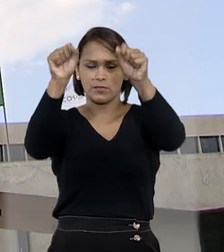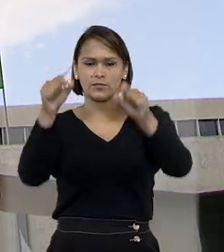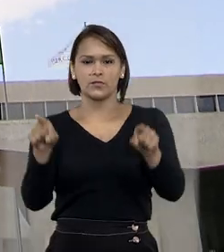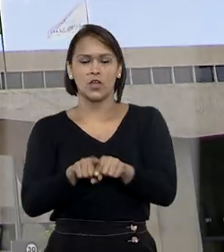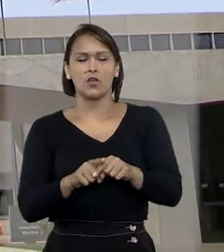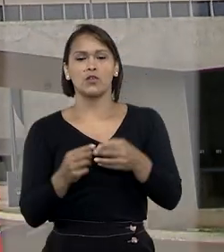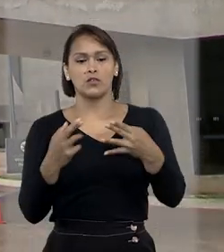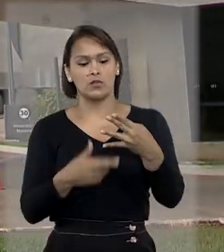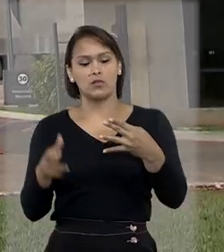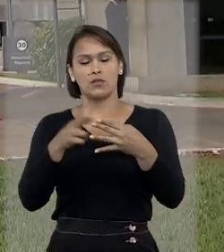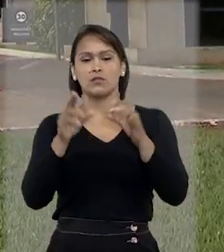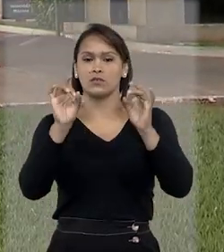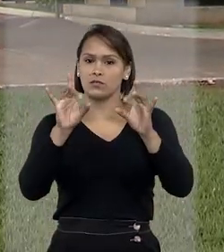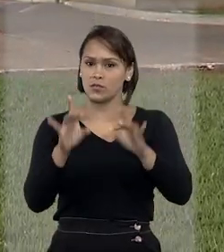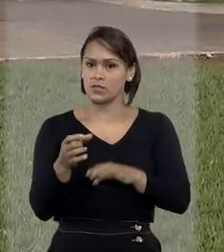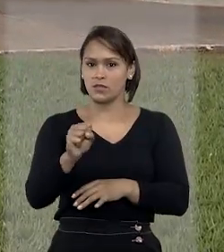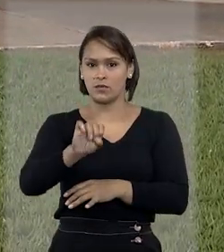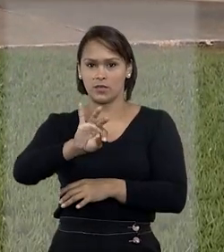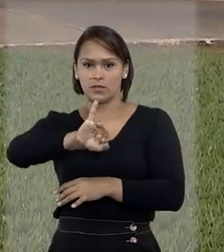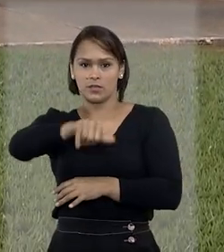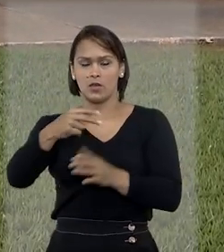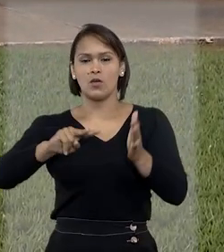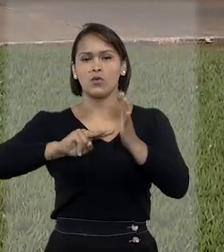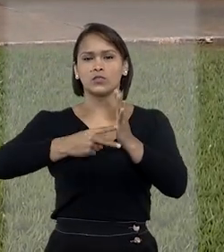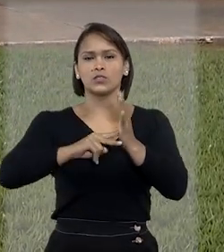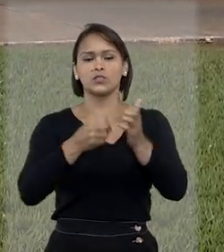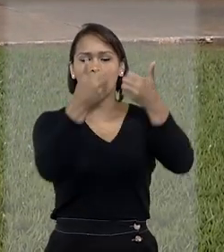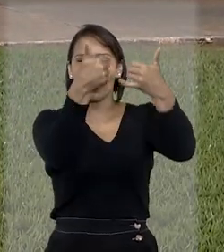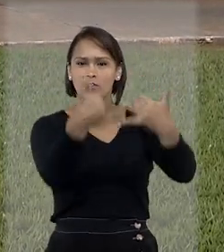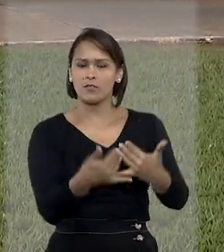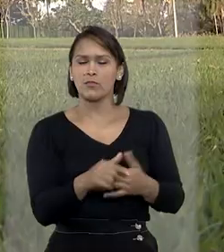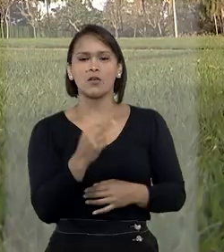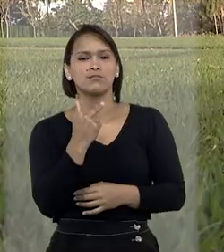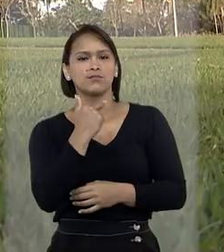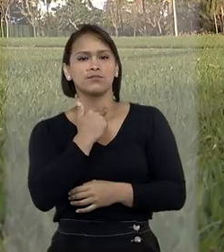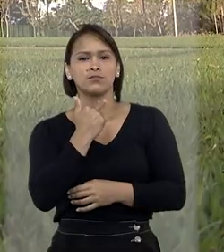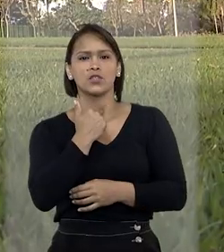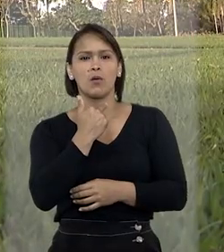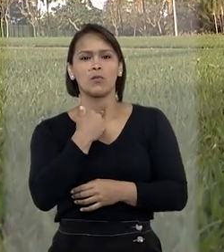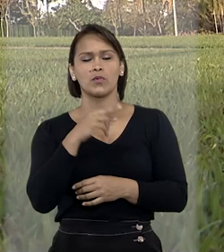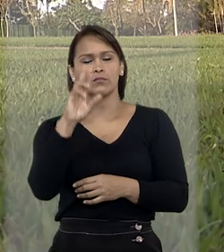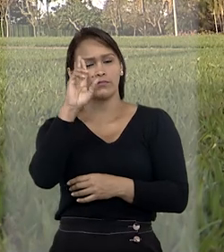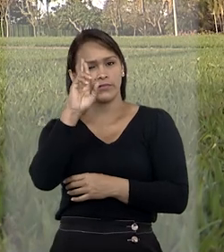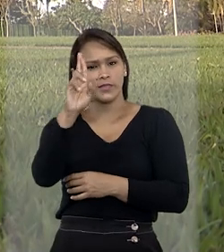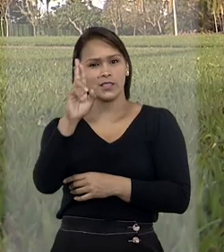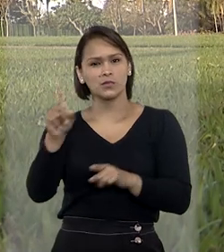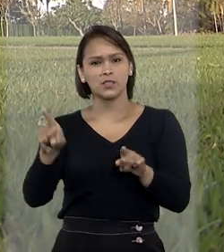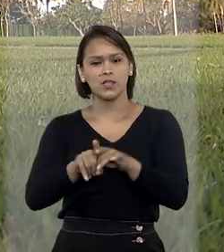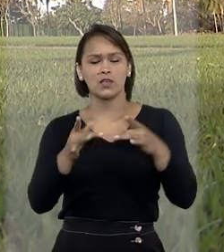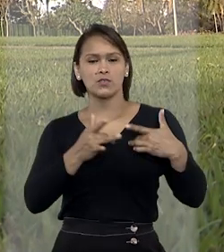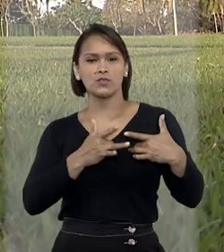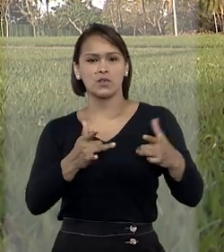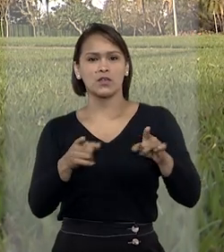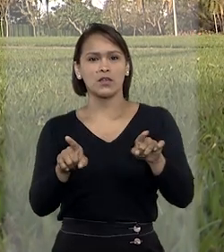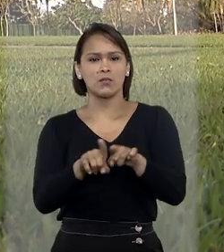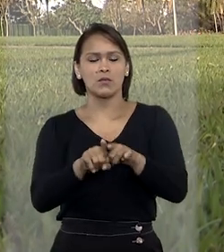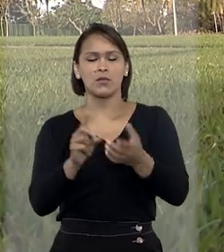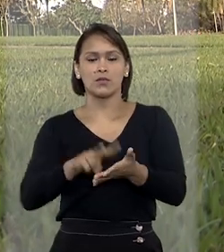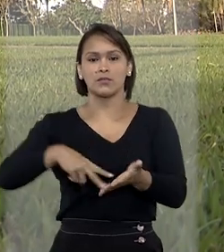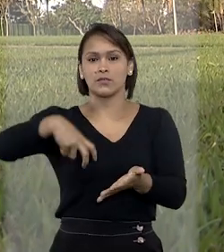Paulo no recurso especial ao STJ o sindicato alegou que não poderia ser responsabilizado solidariamente